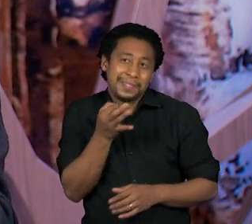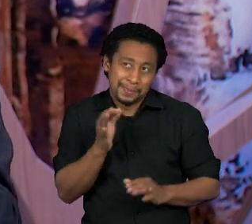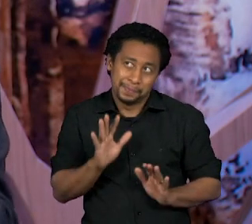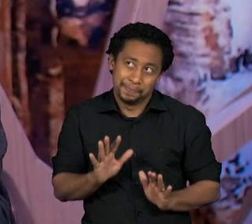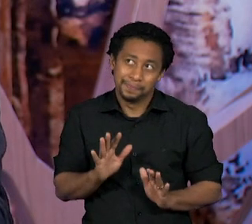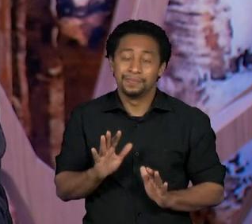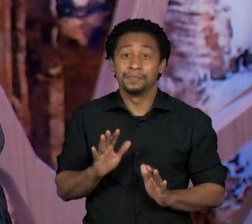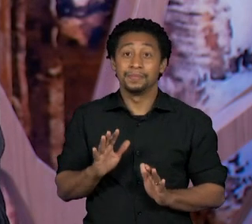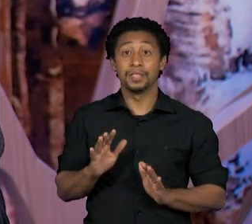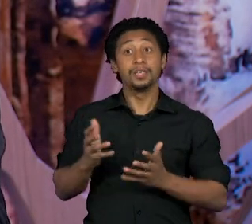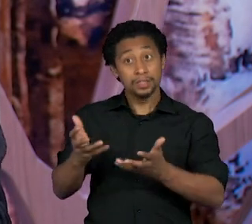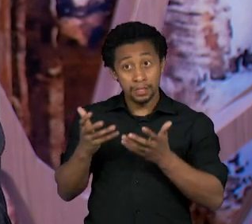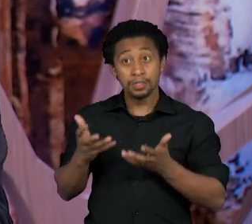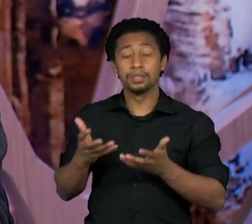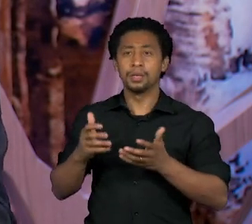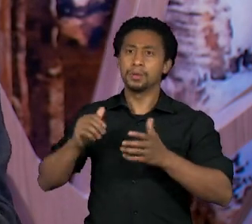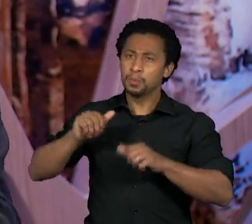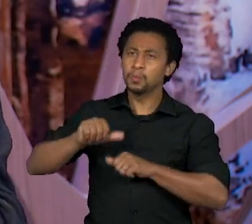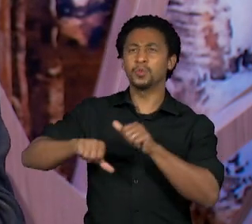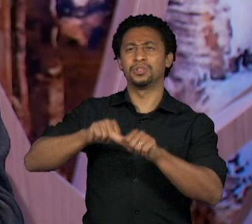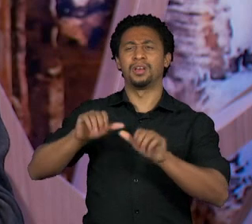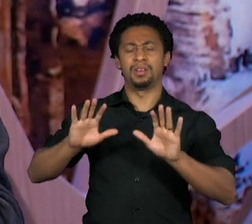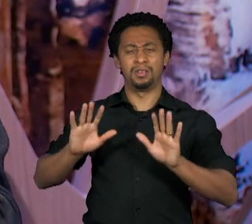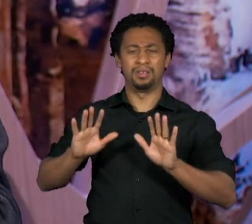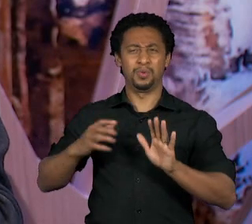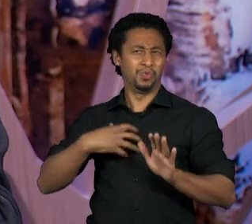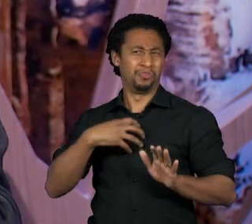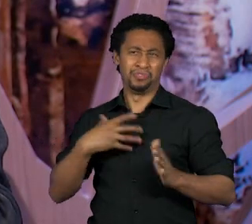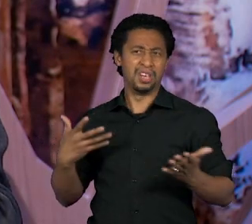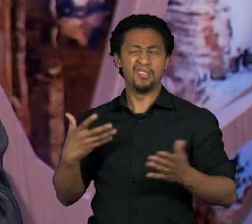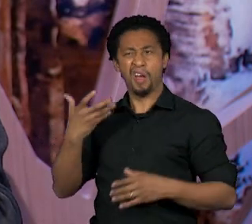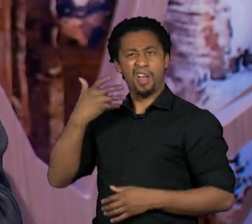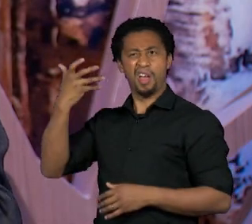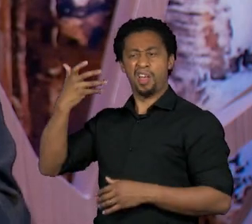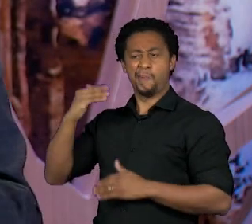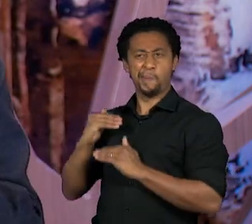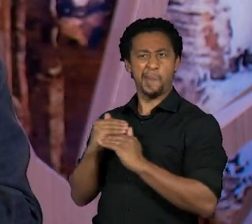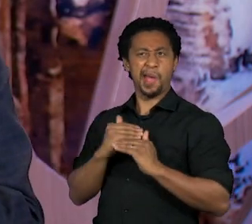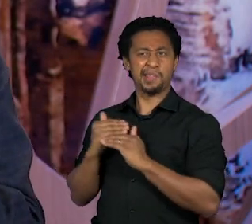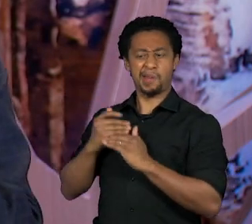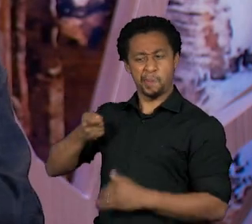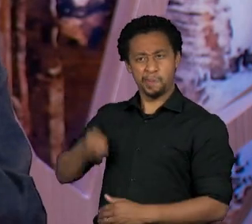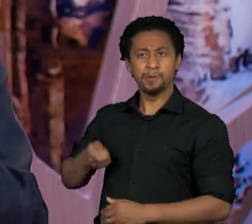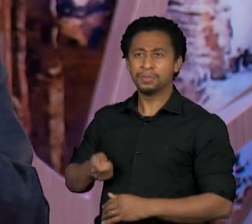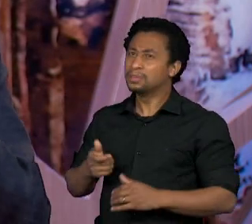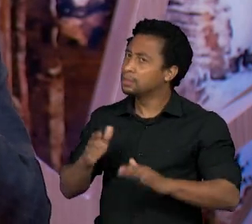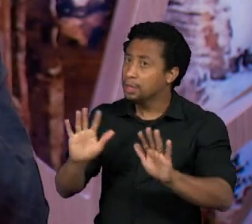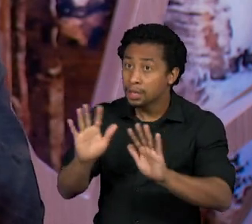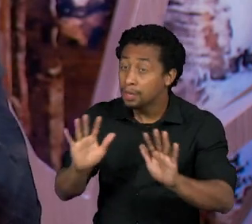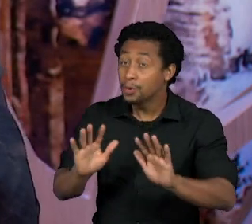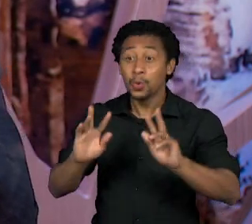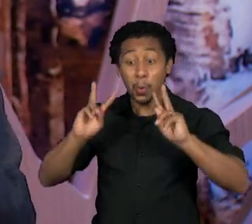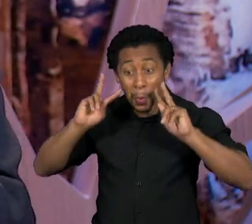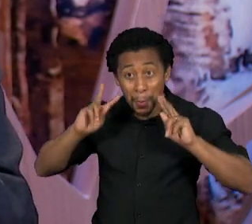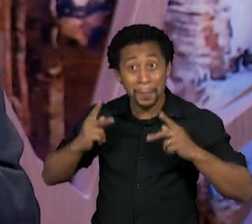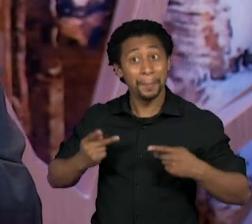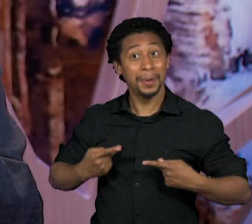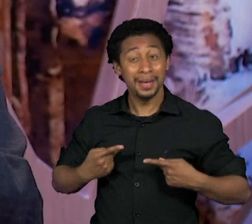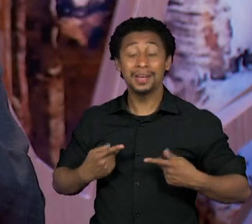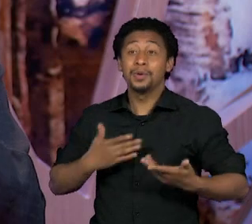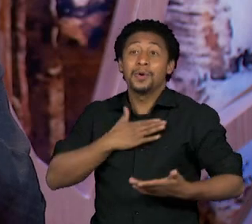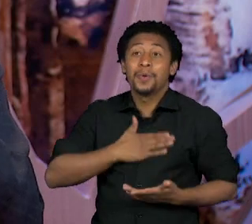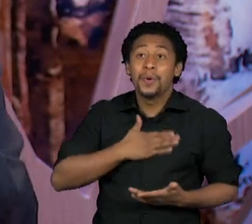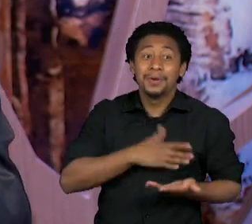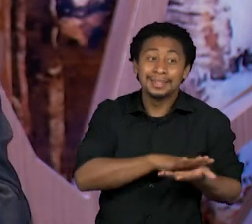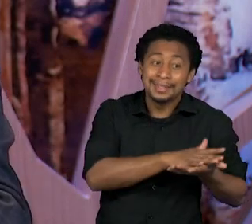a nossa função é desmistificar isso, sabe? Isso é uma coisa do ser humano, né? Você pode gostar de sambas, mas você pode